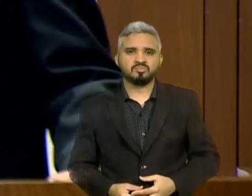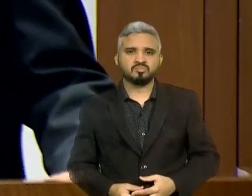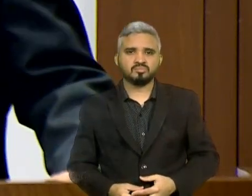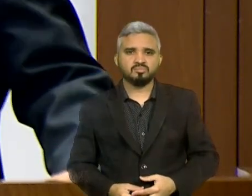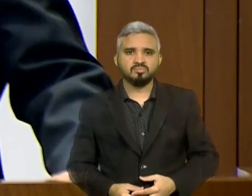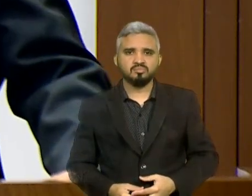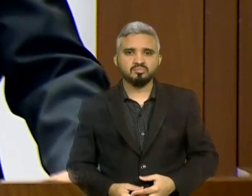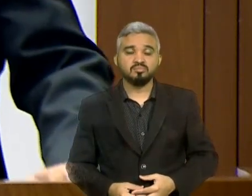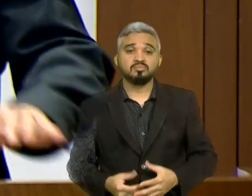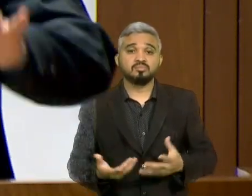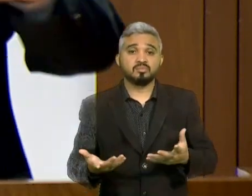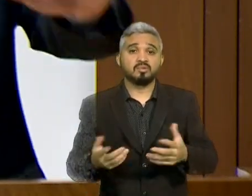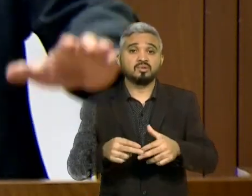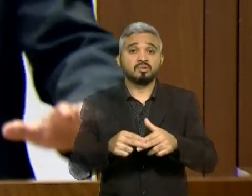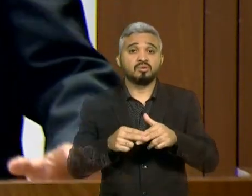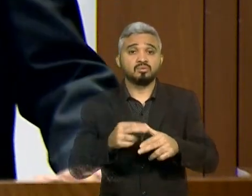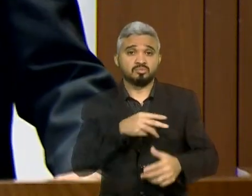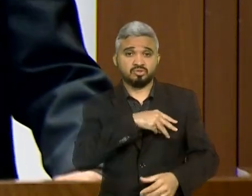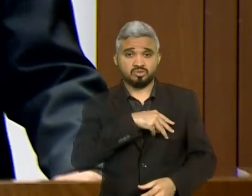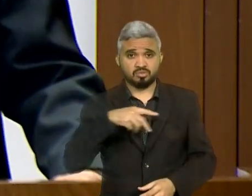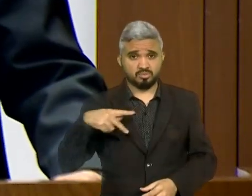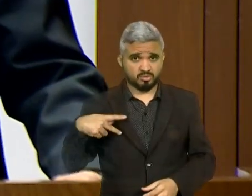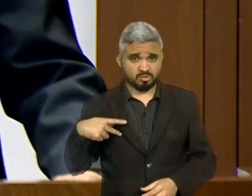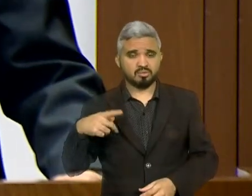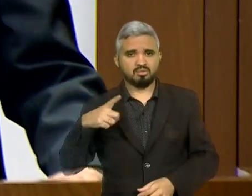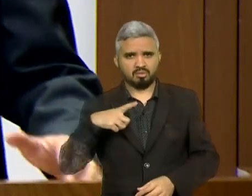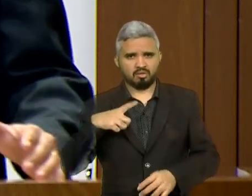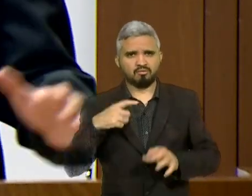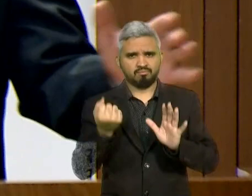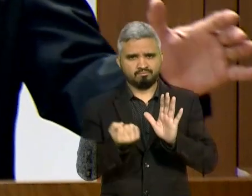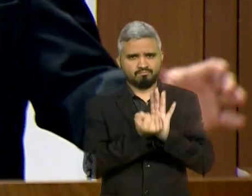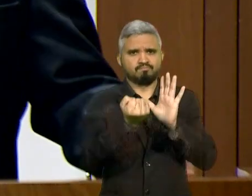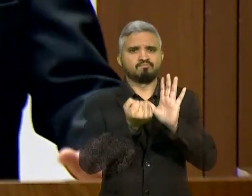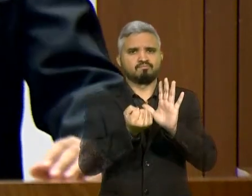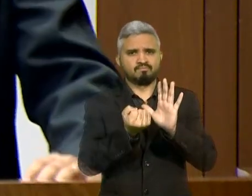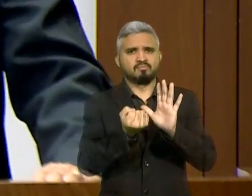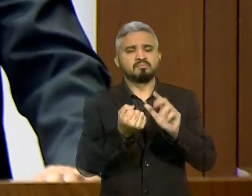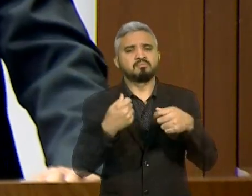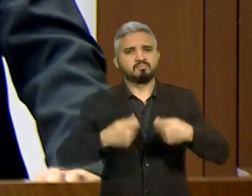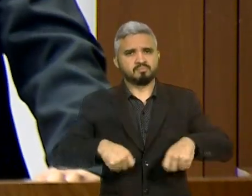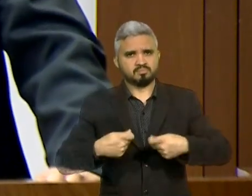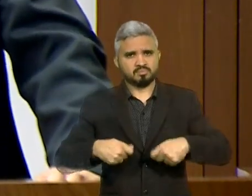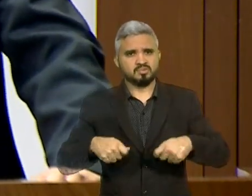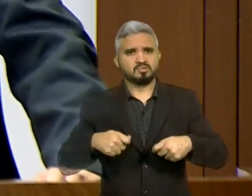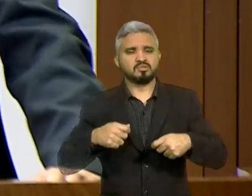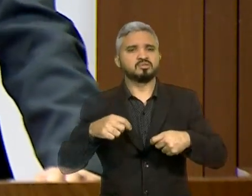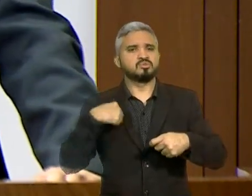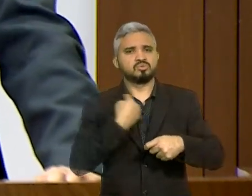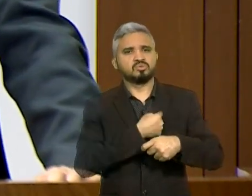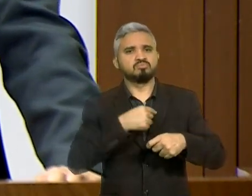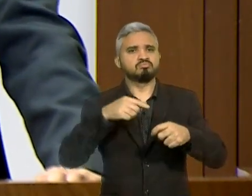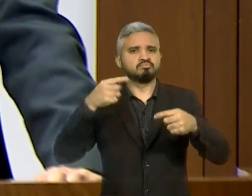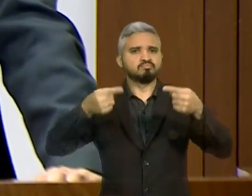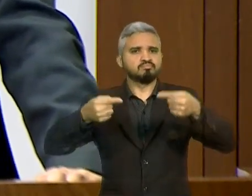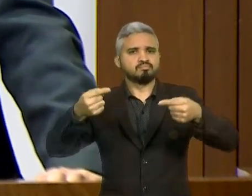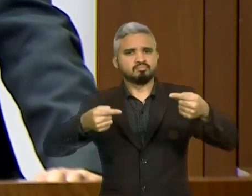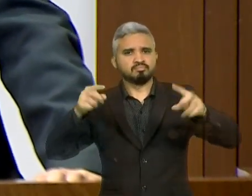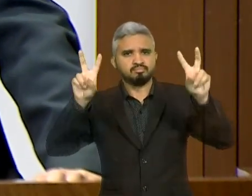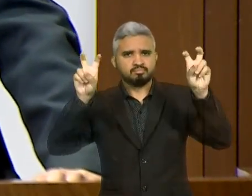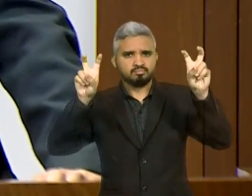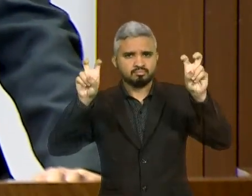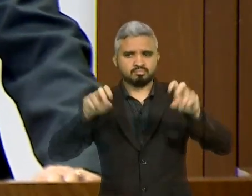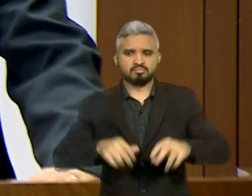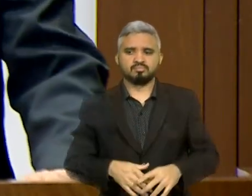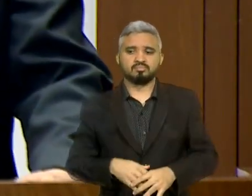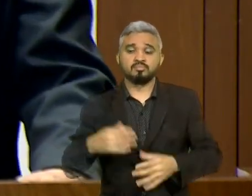relevante o Ministério Público e a própria sociedade brasileira. E a gente precisa trazer isso à discussão. A gente está trazendo, para fazer esse